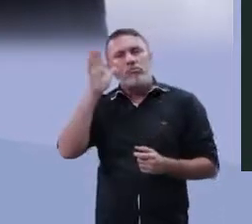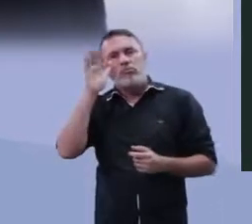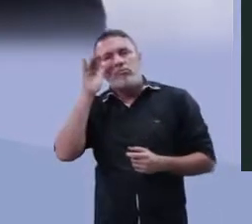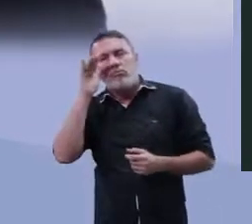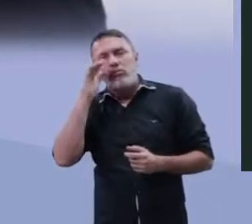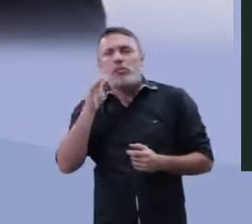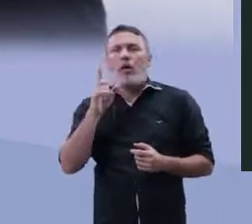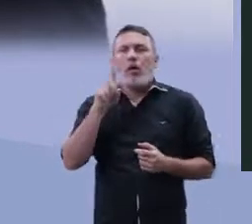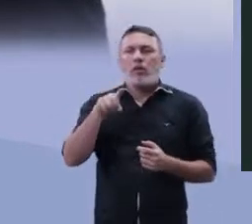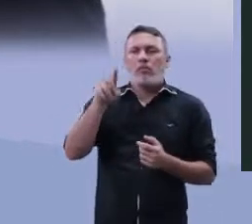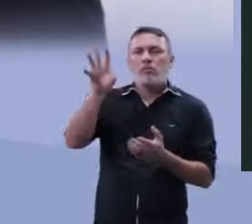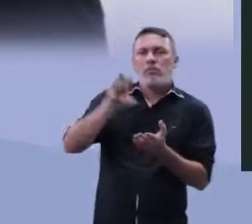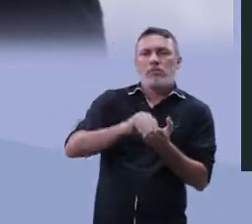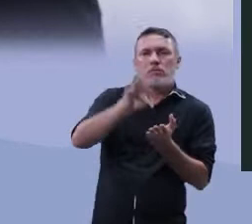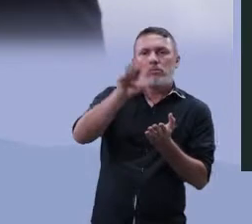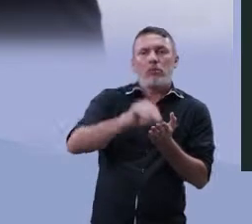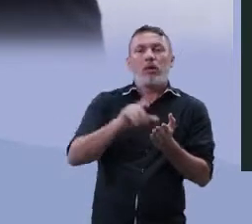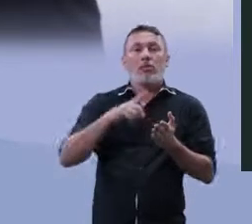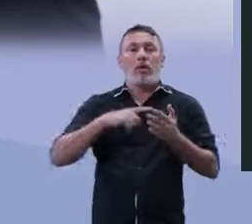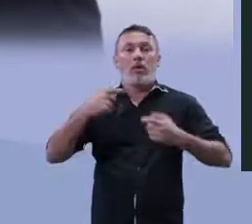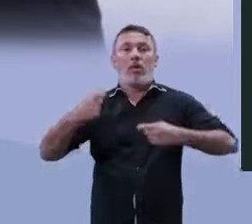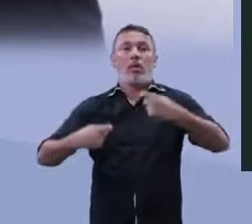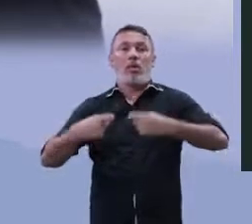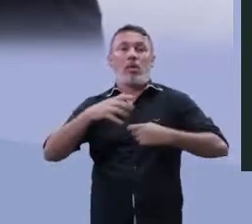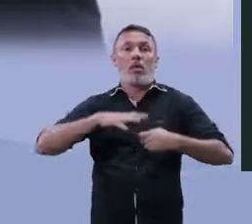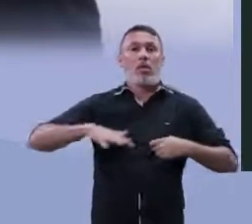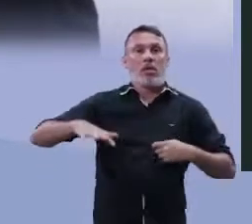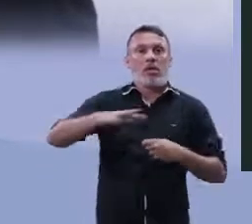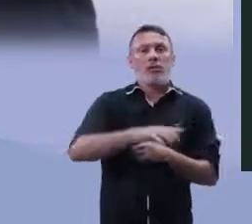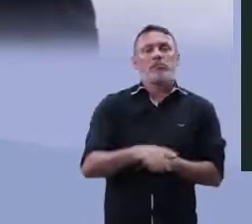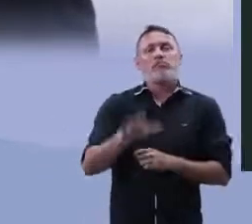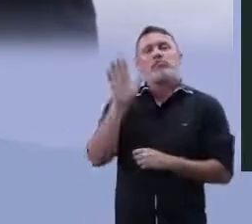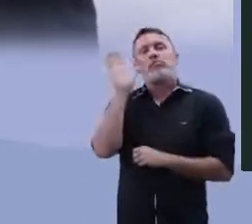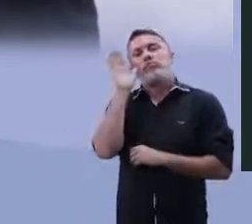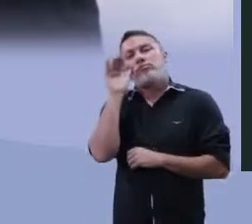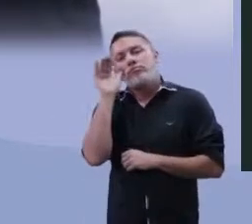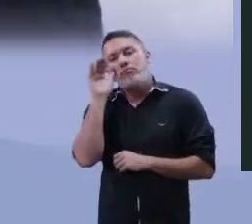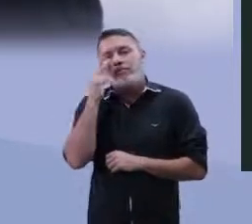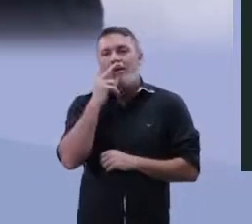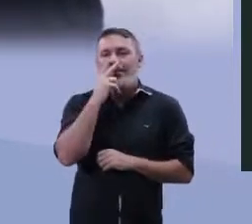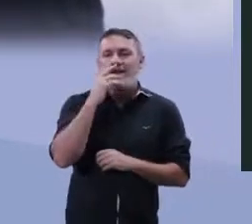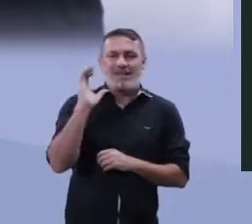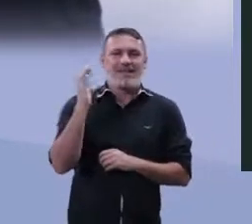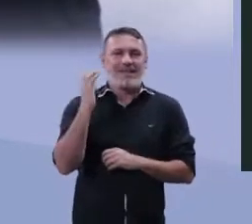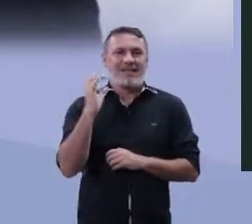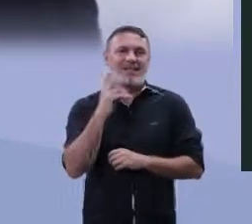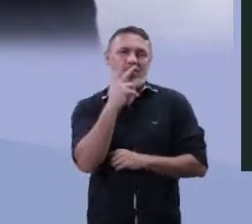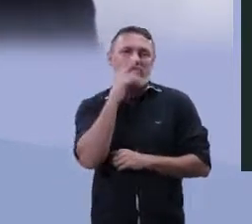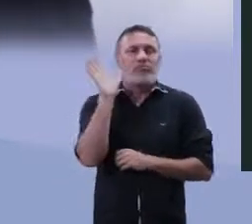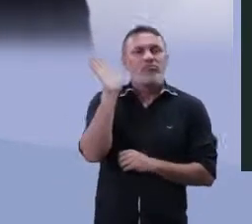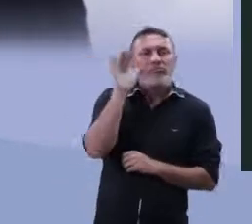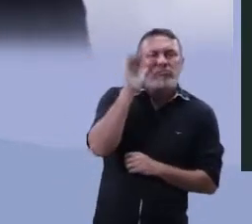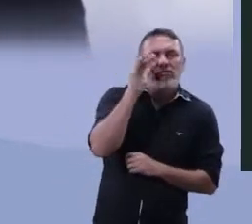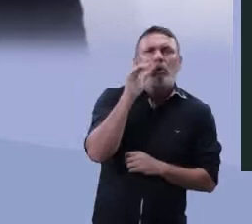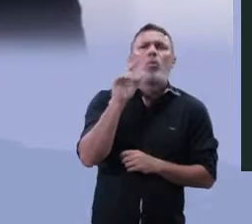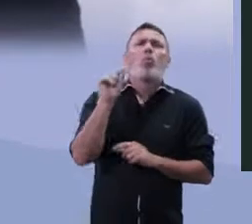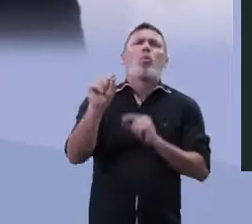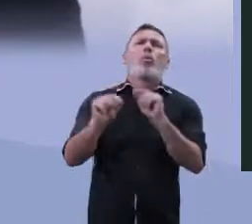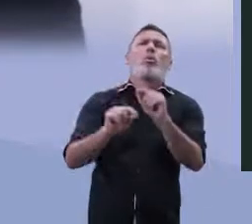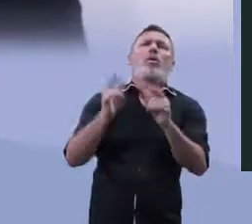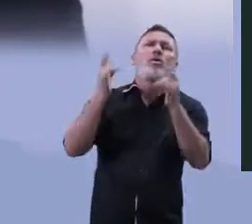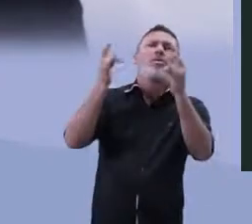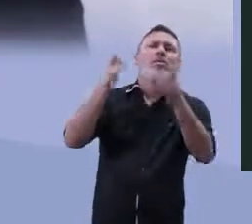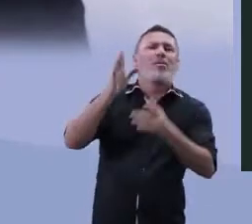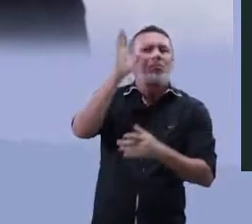baiano, para relatar a guerra. Então ele vai naquela chamada curiosidade científica, né? Então, assim,